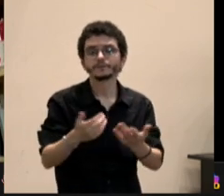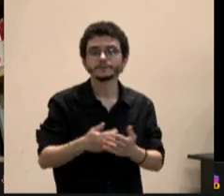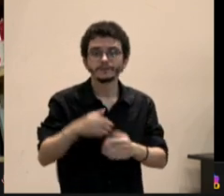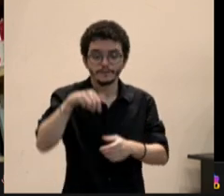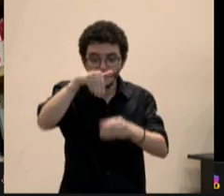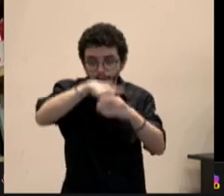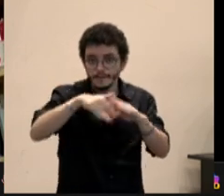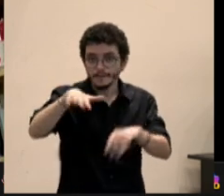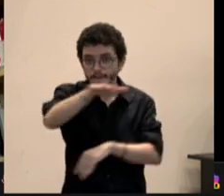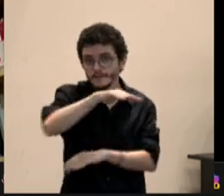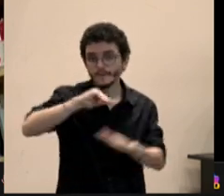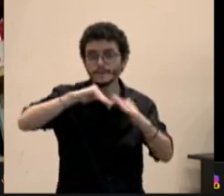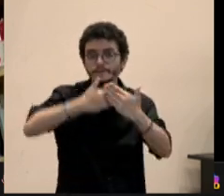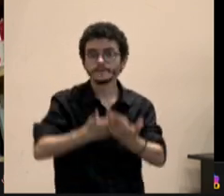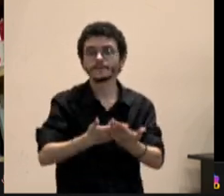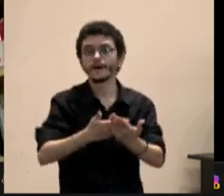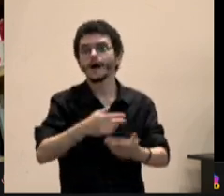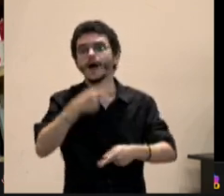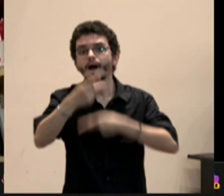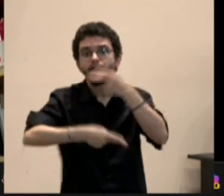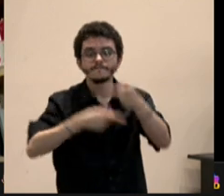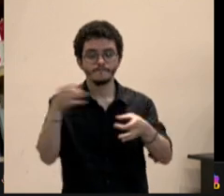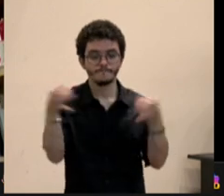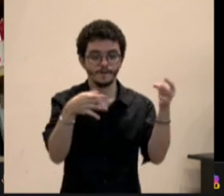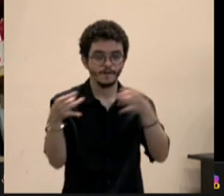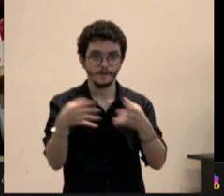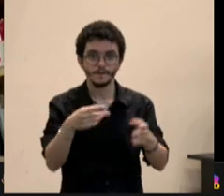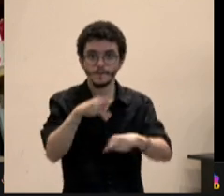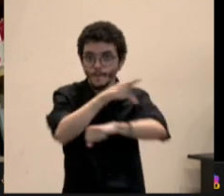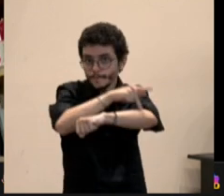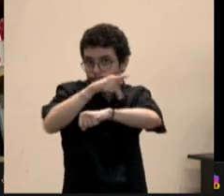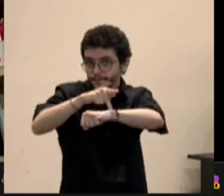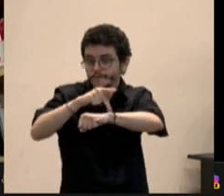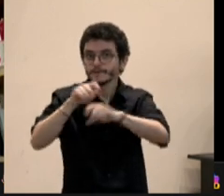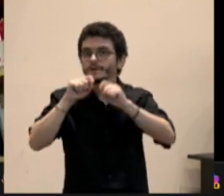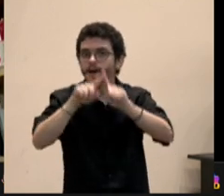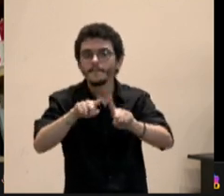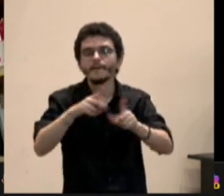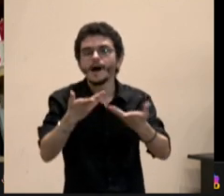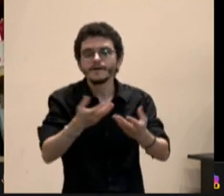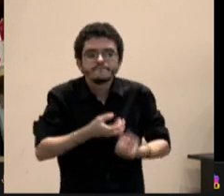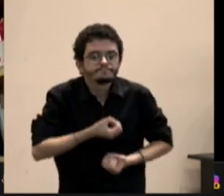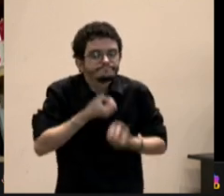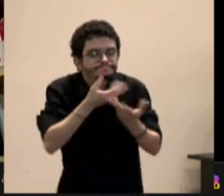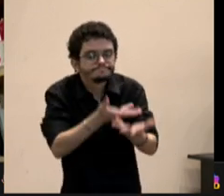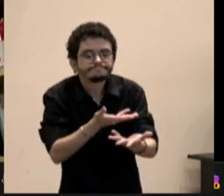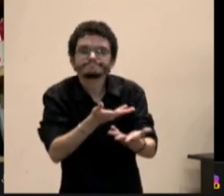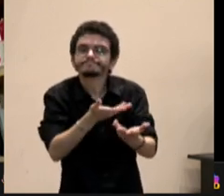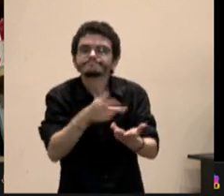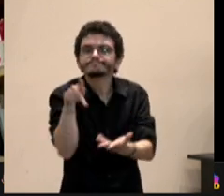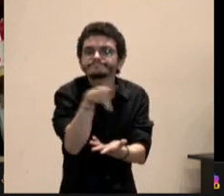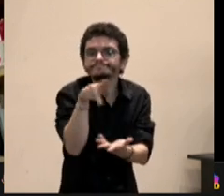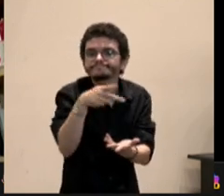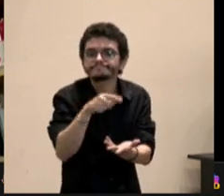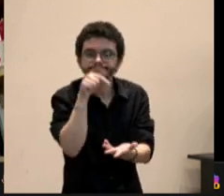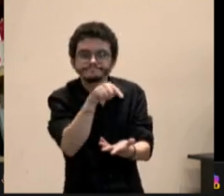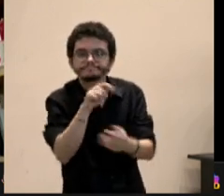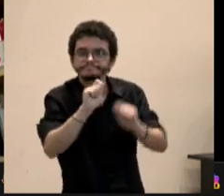da escola, né? Se fala na inovação pedagógica, mas não se dá as condições para que os professores